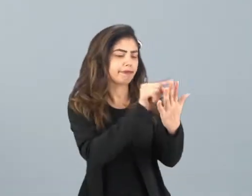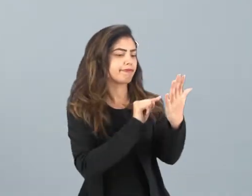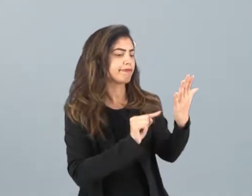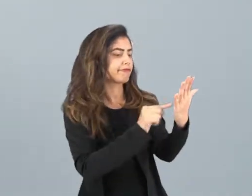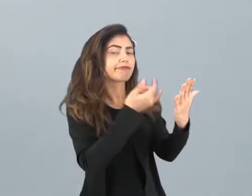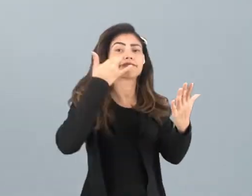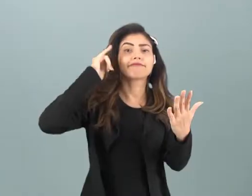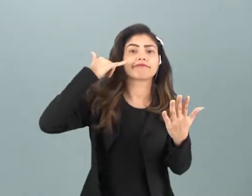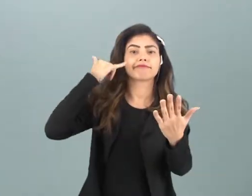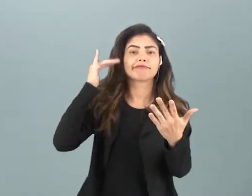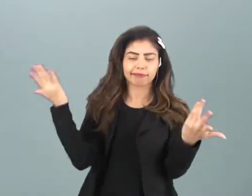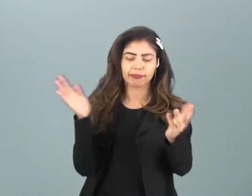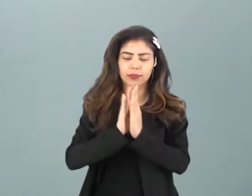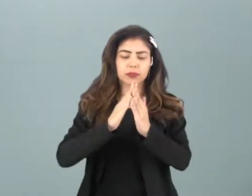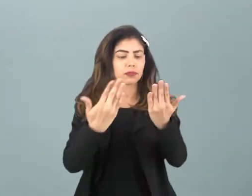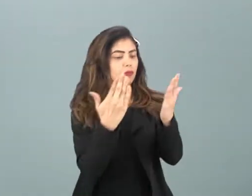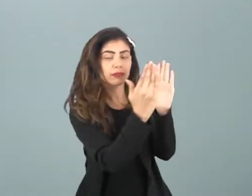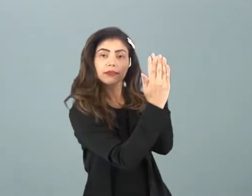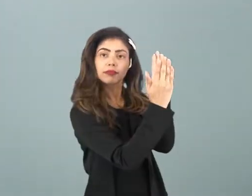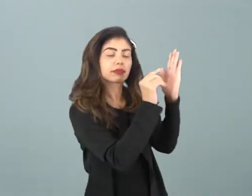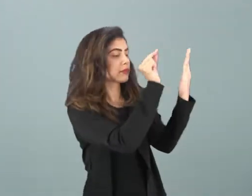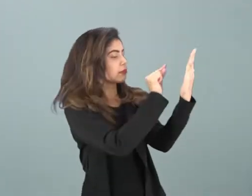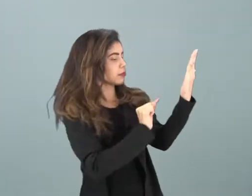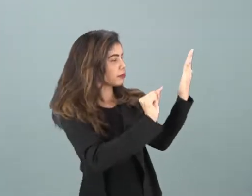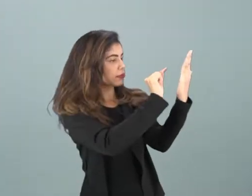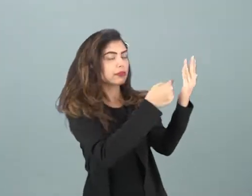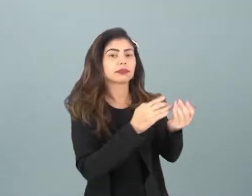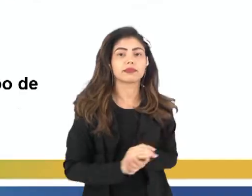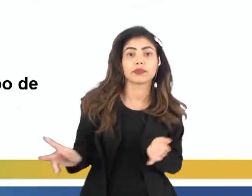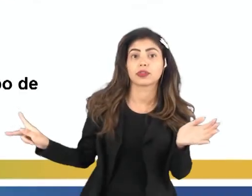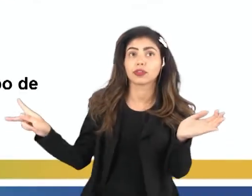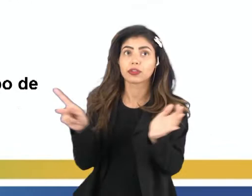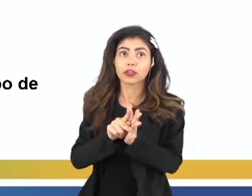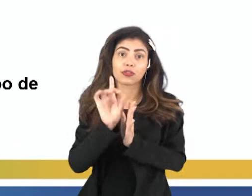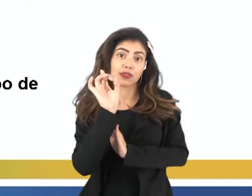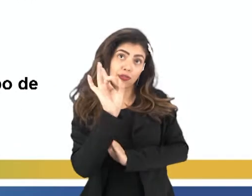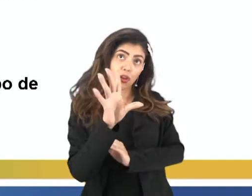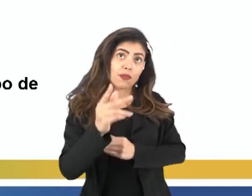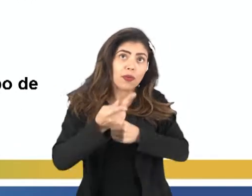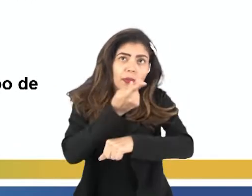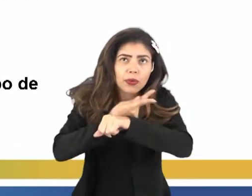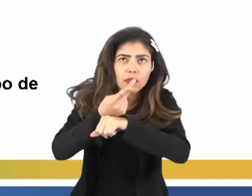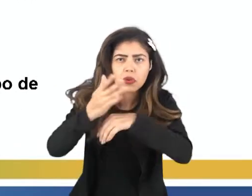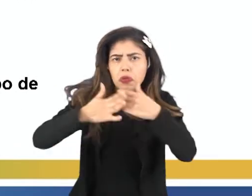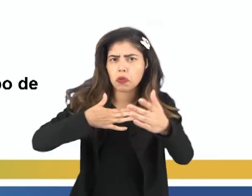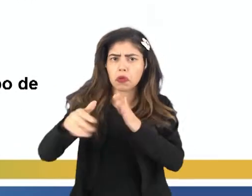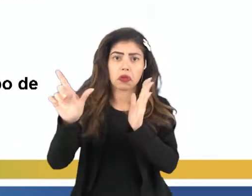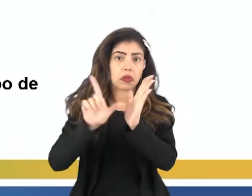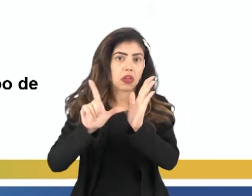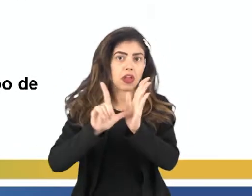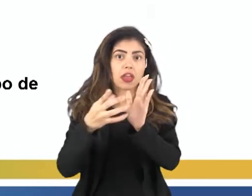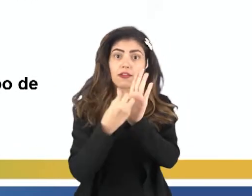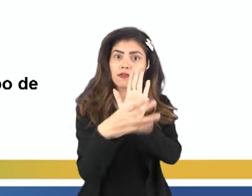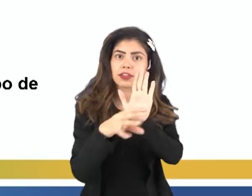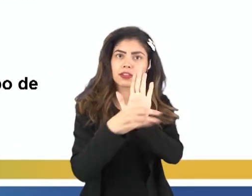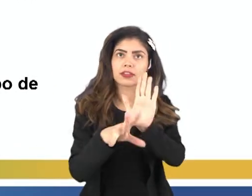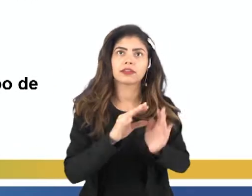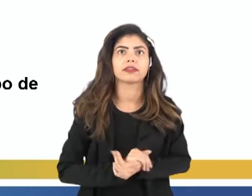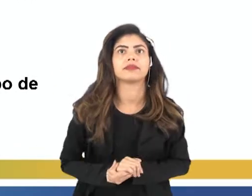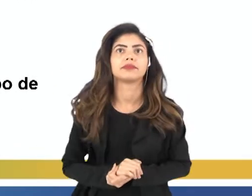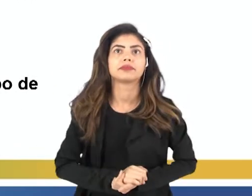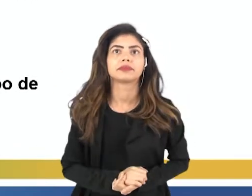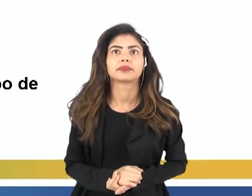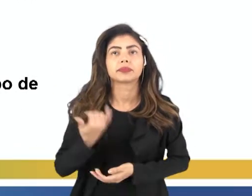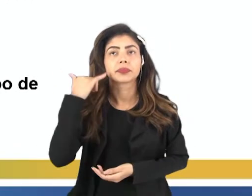num aparelho tecnológico qualquer. Então basta uma simples procura em qualquer loja virtual de